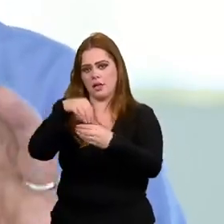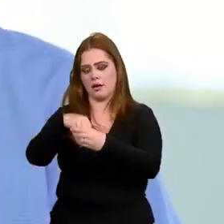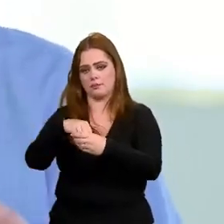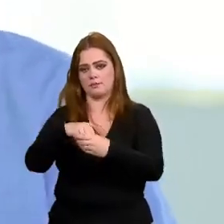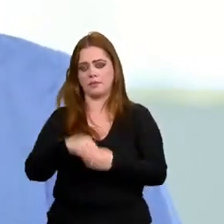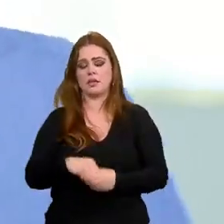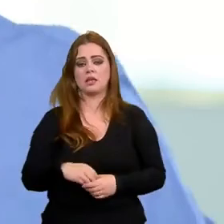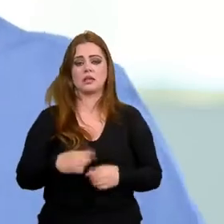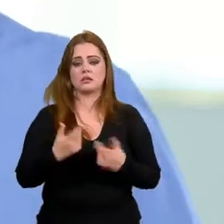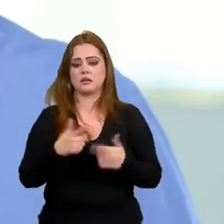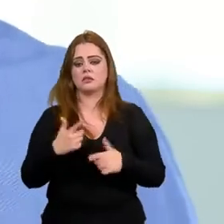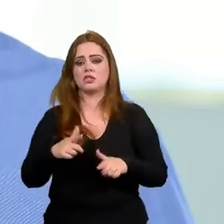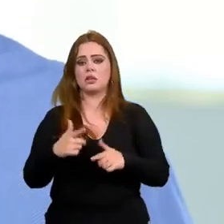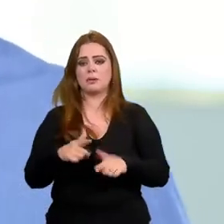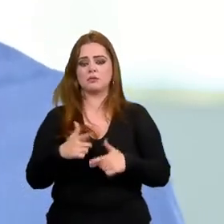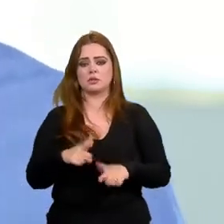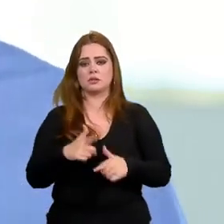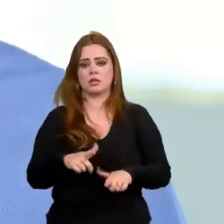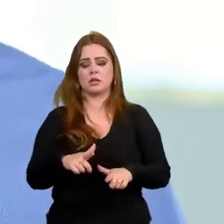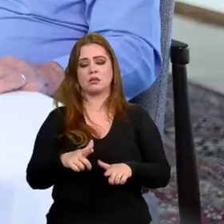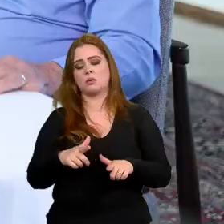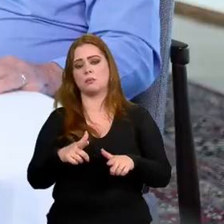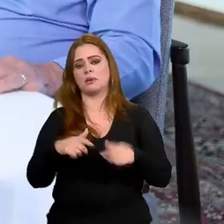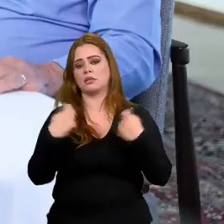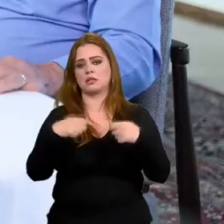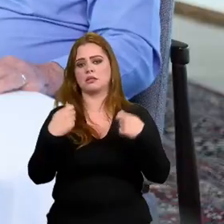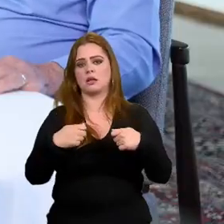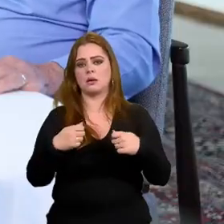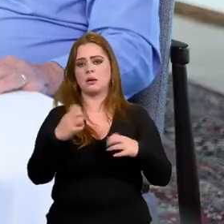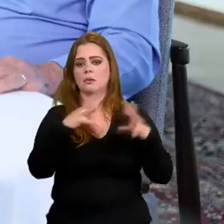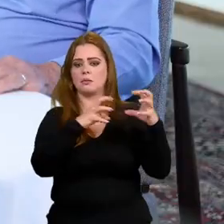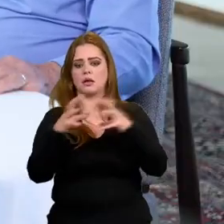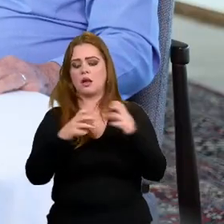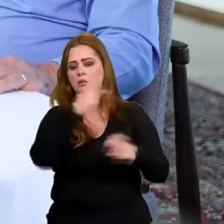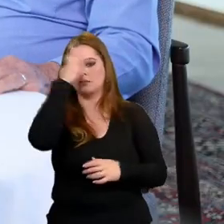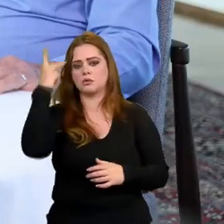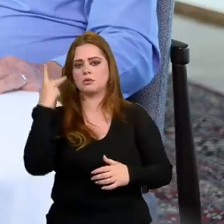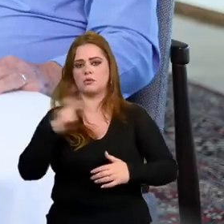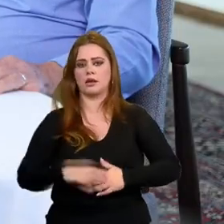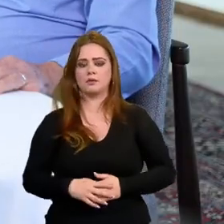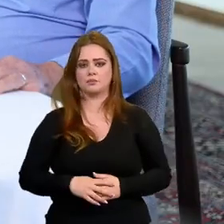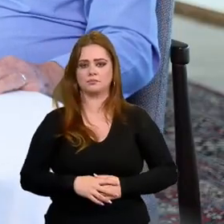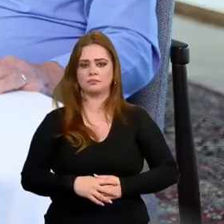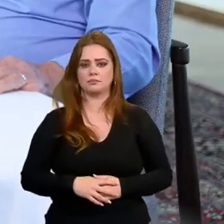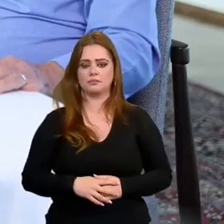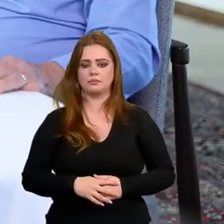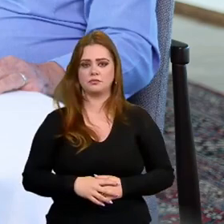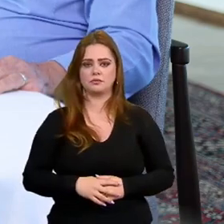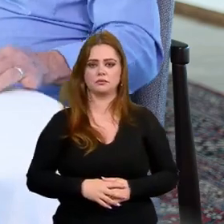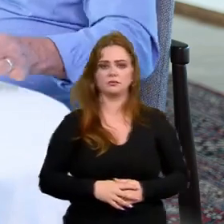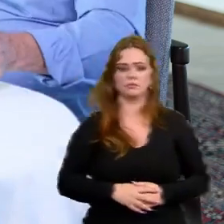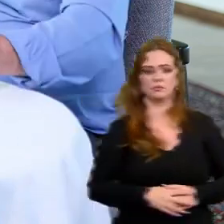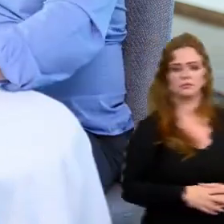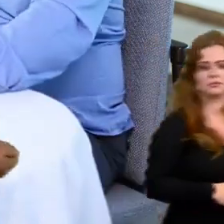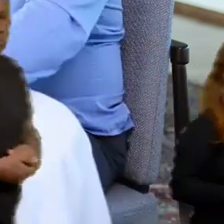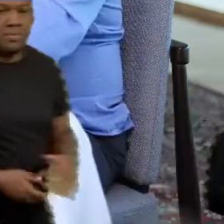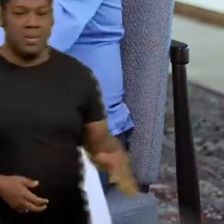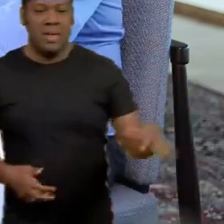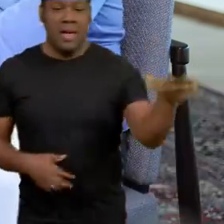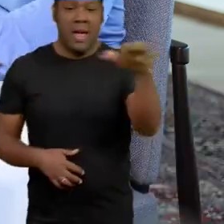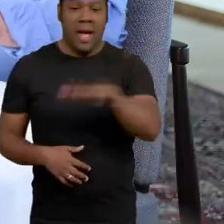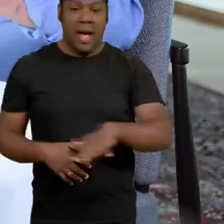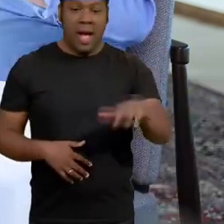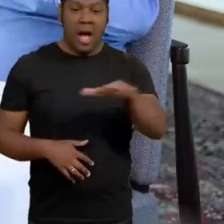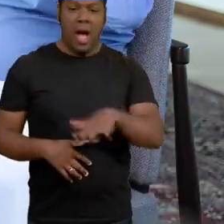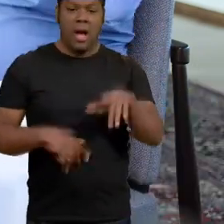brigar com ninguém. Uhum. Que isso é a agricultura familiar atende muito, muito mais gente do que o agronegócio no